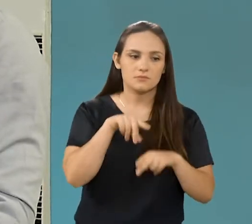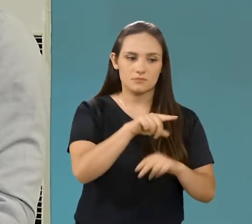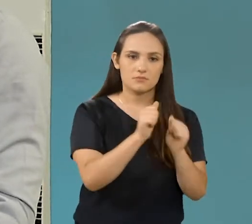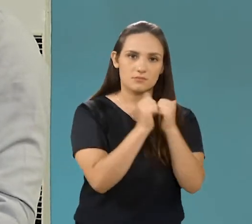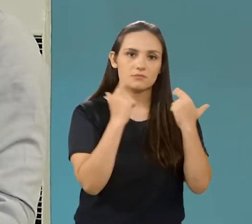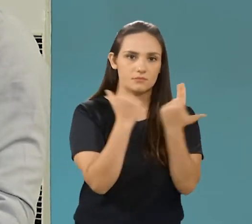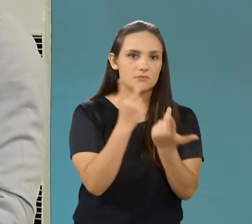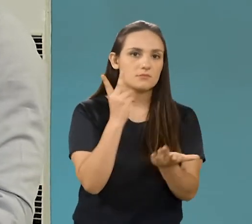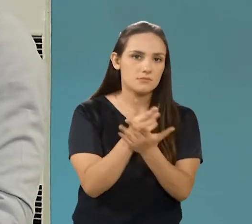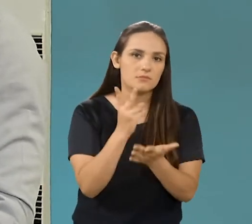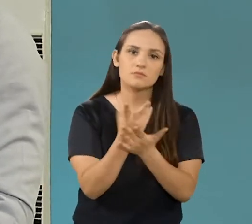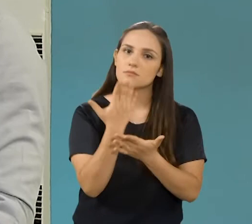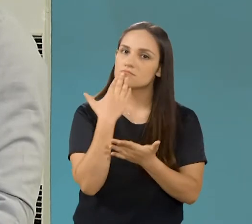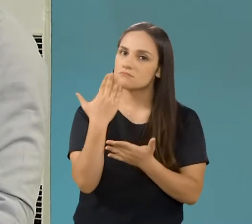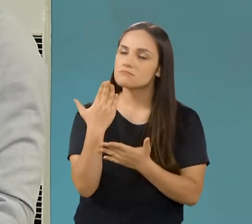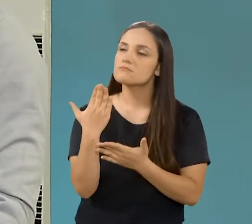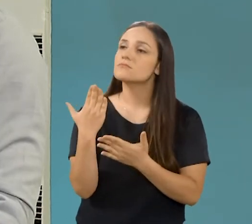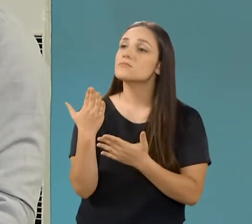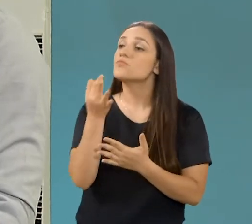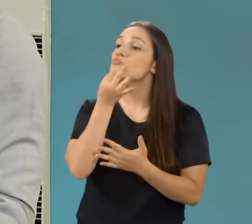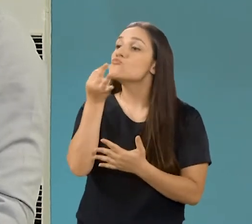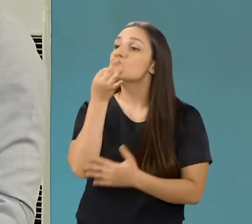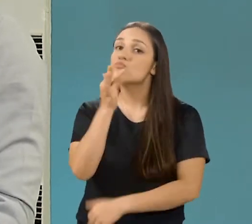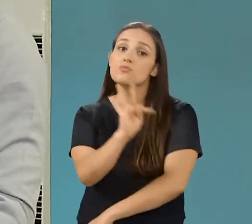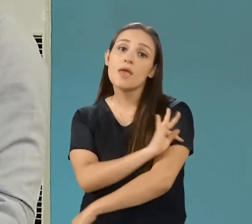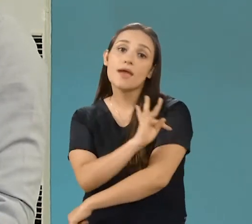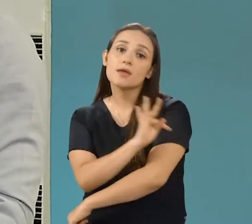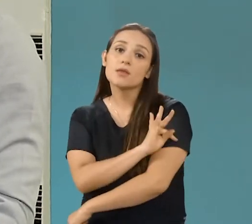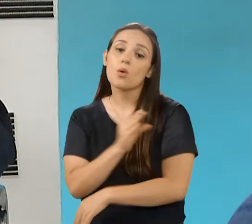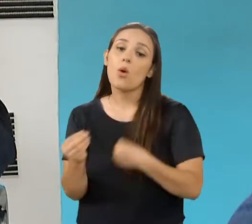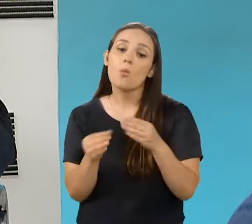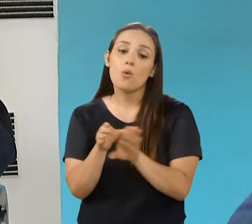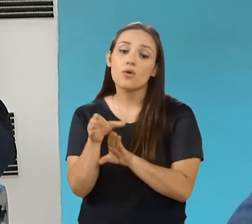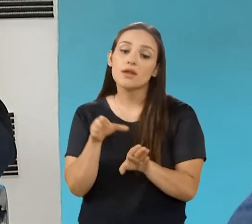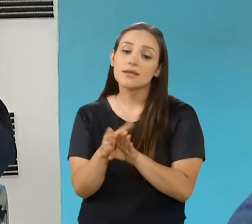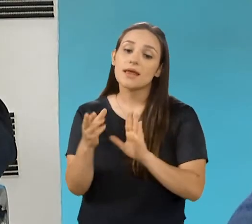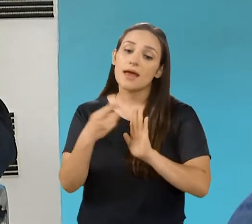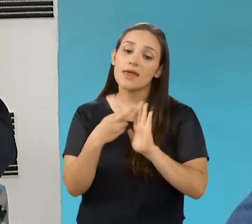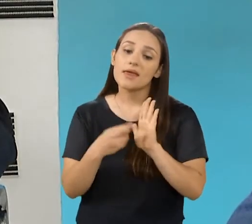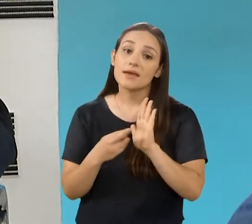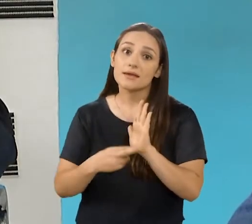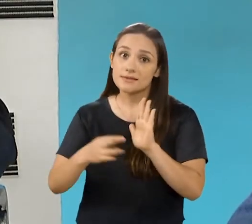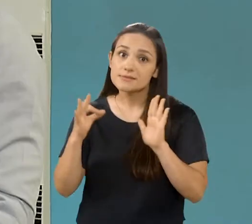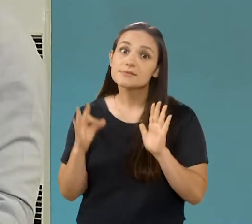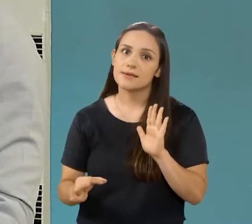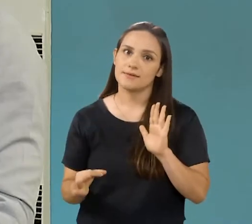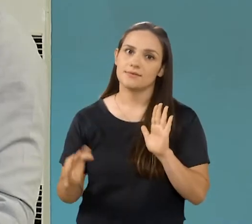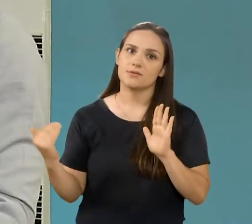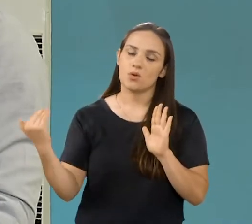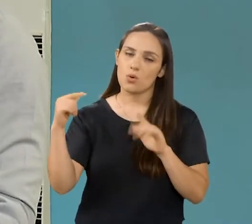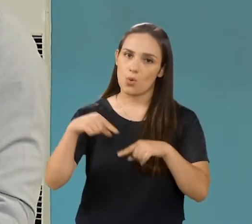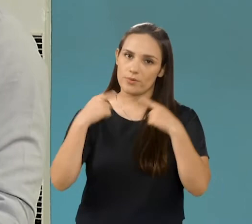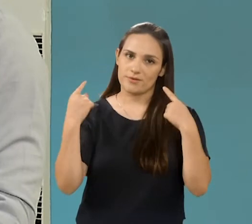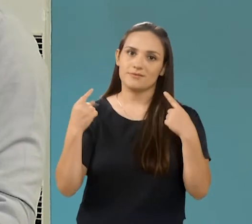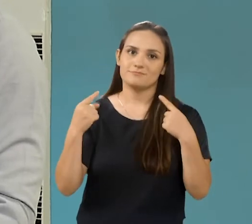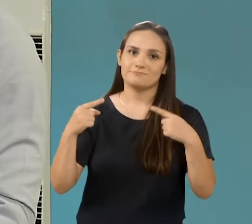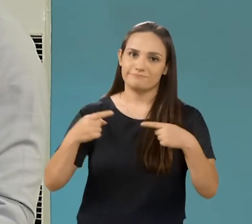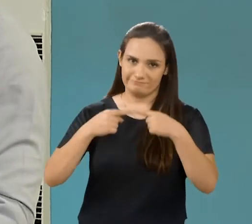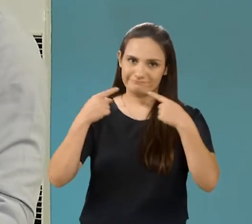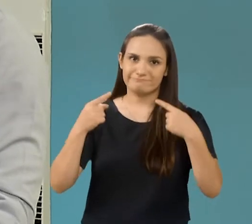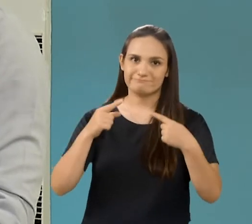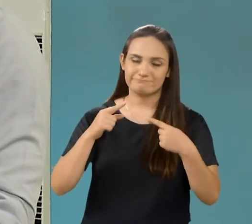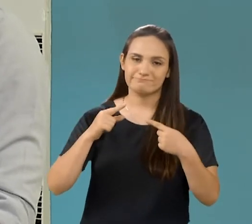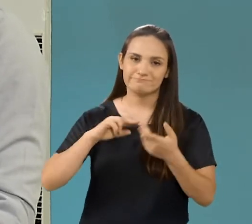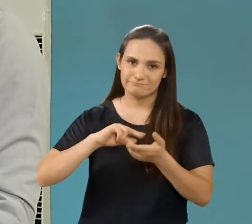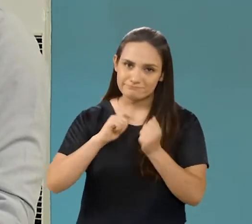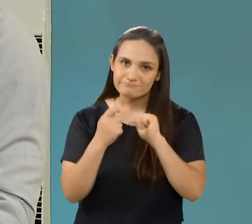com questões técnicas, para a instrução da norma de forma mais adequada. Então, assim, isso é louvável no nosso Estado, né? Sempre os deputados